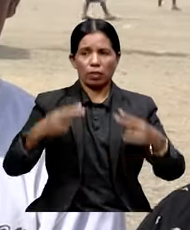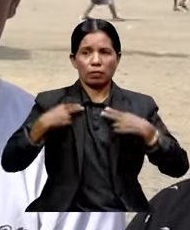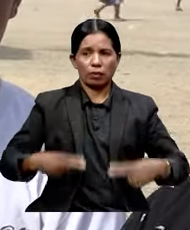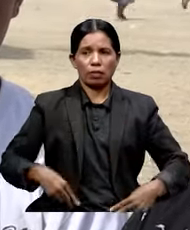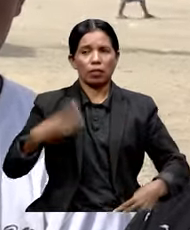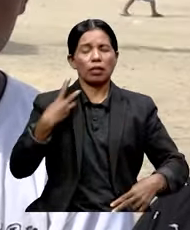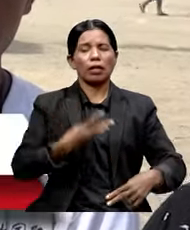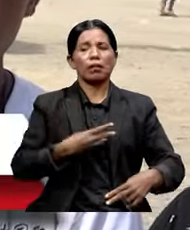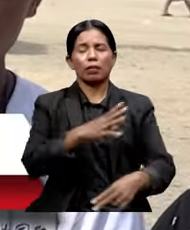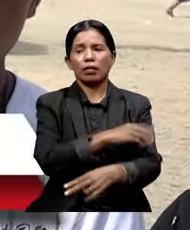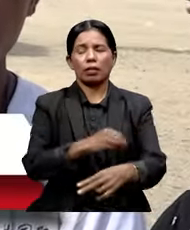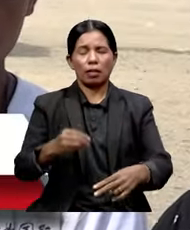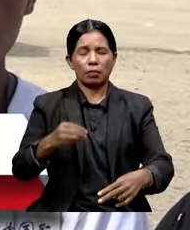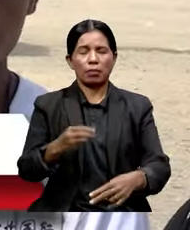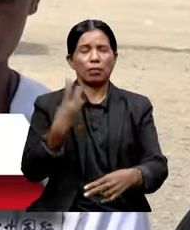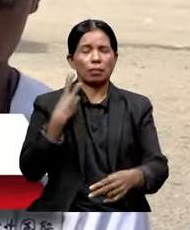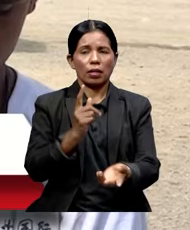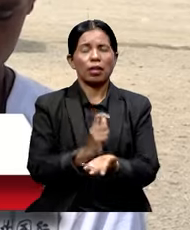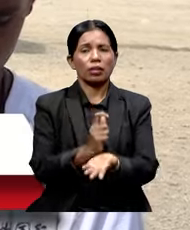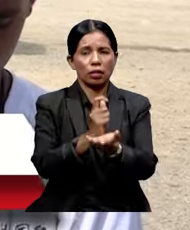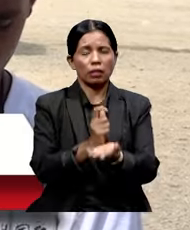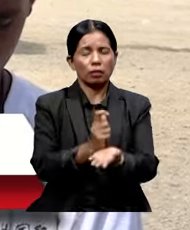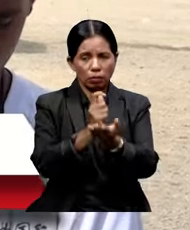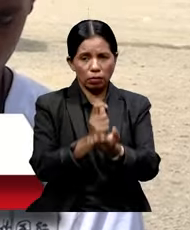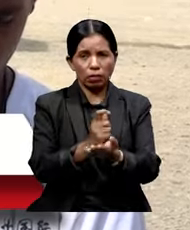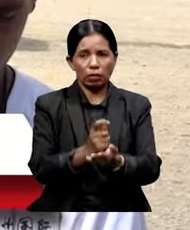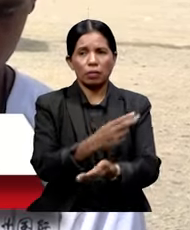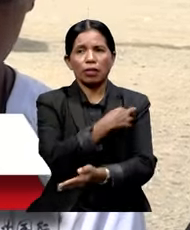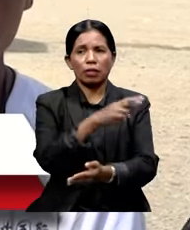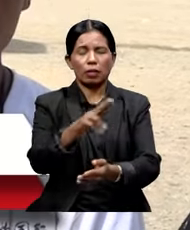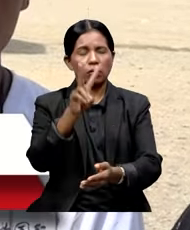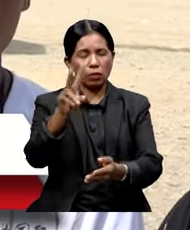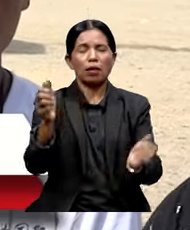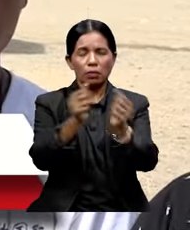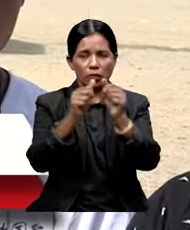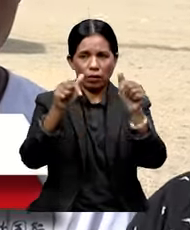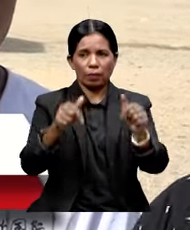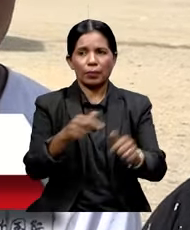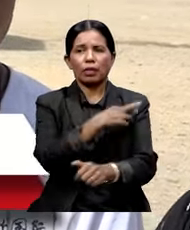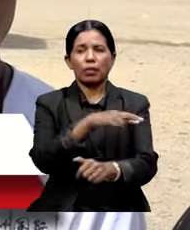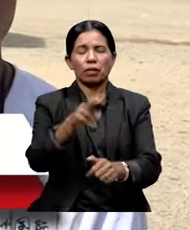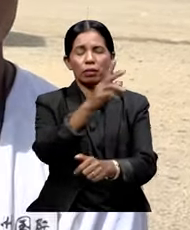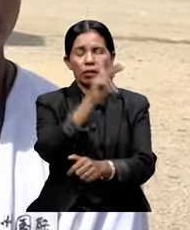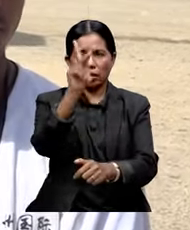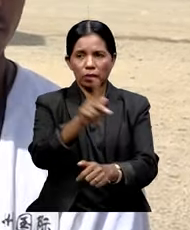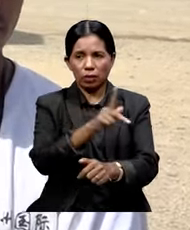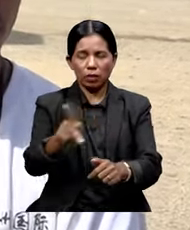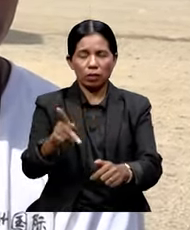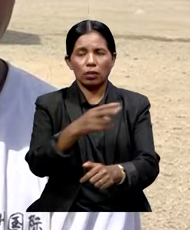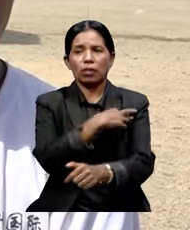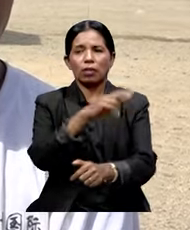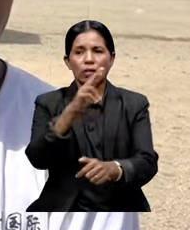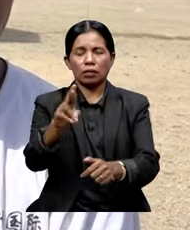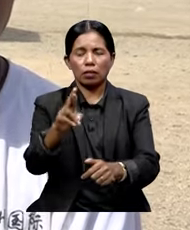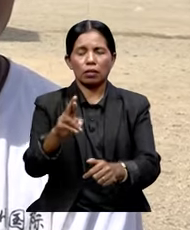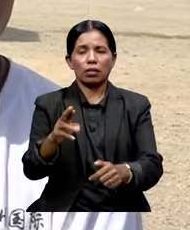ami concretiza, a Tauro concretiza ele, né? A Tauro e a religião Roma agora me é muito bem, religião católica, religião será a Assembleia